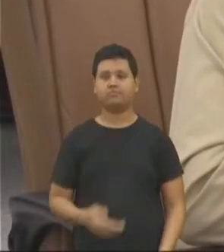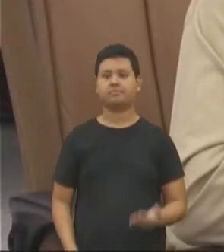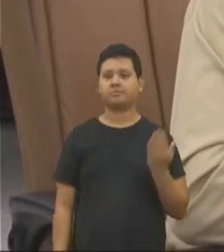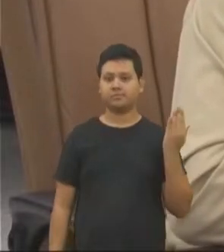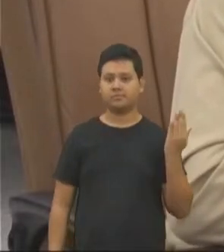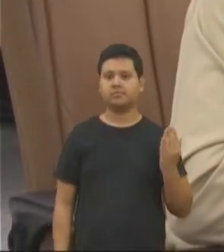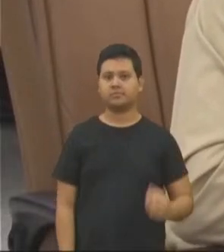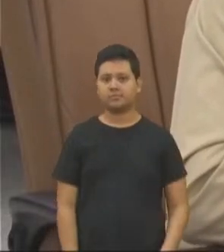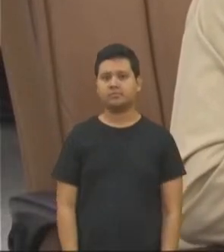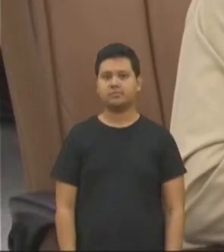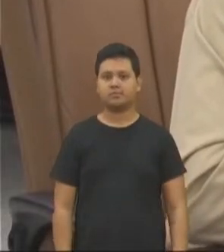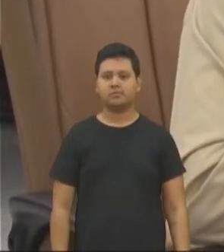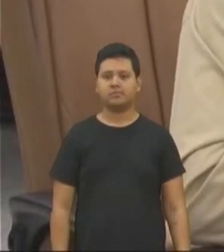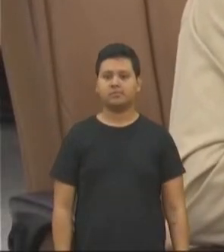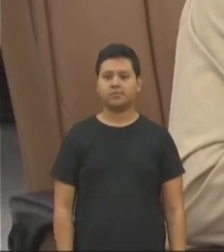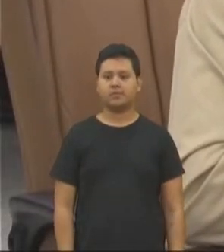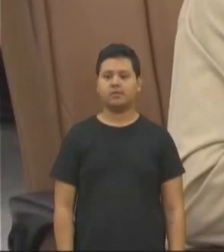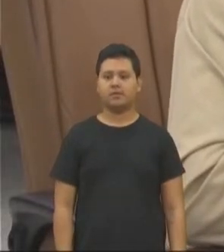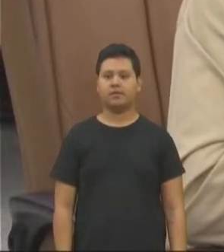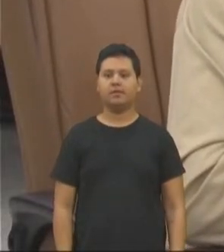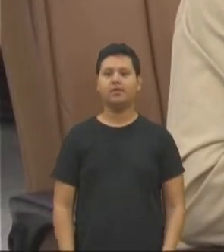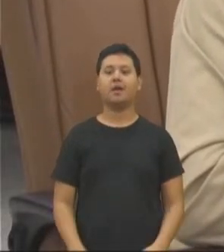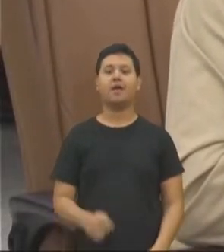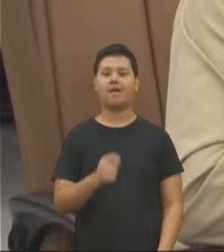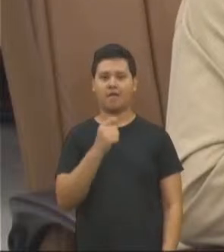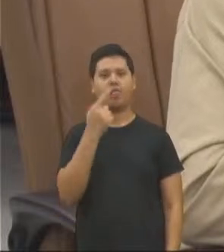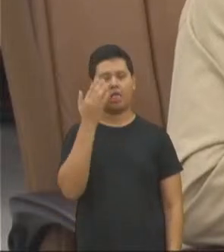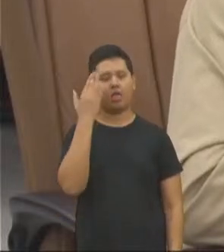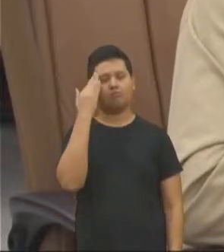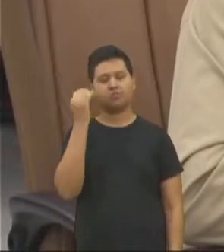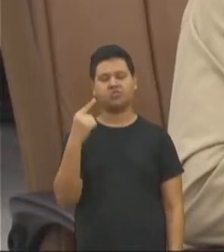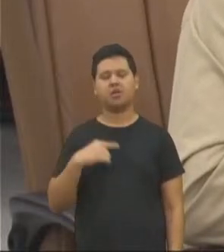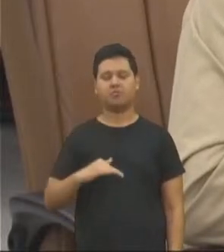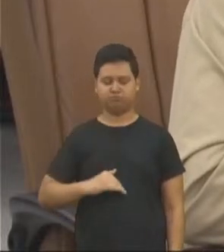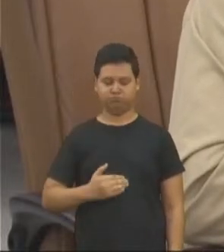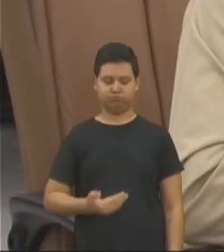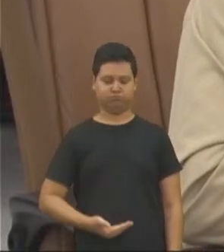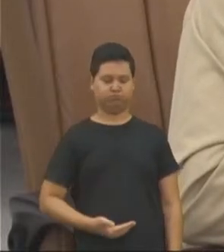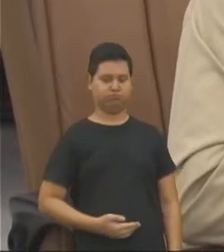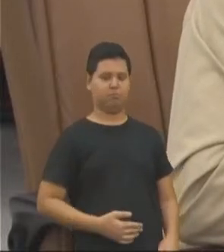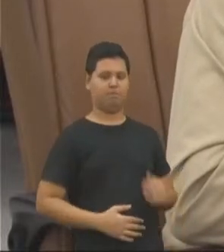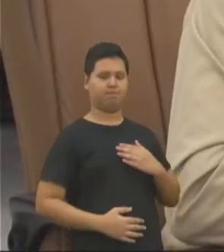verem. Até que eu fiquei com a barriga um pouquinho grande ali, mas não é por causa disso, né? Olha você vê.